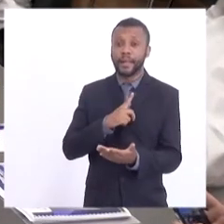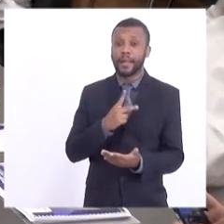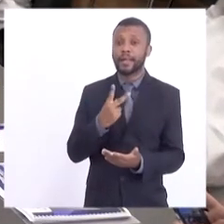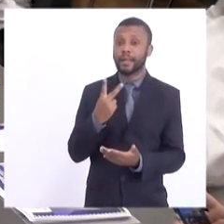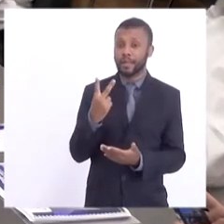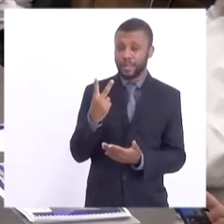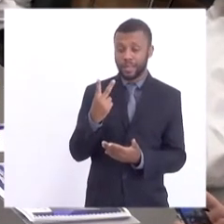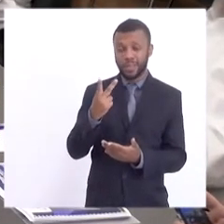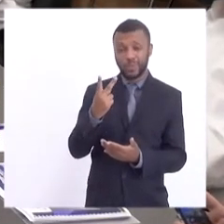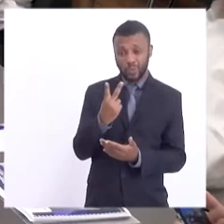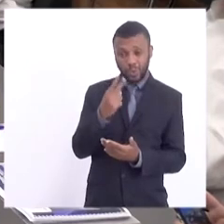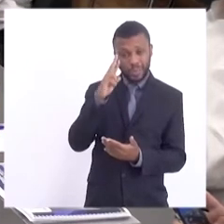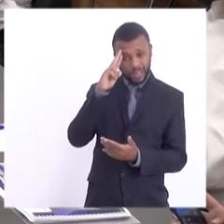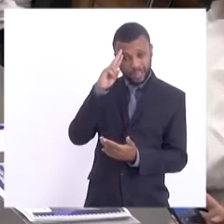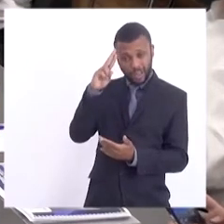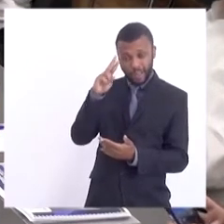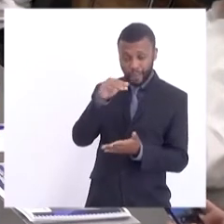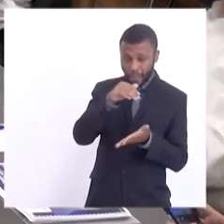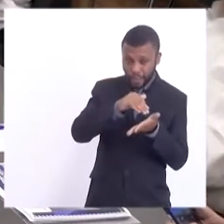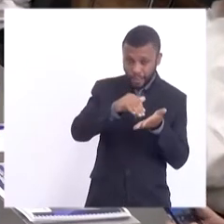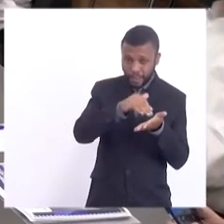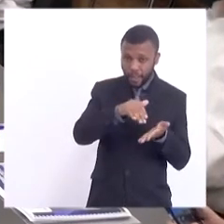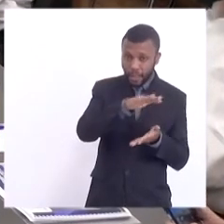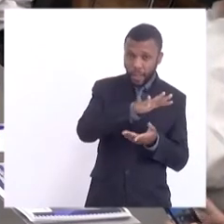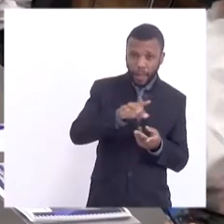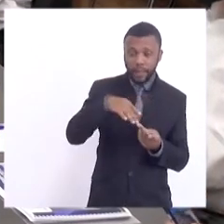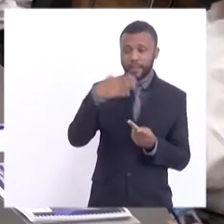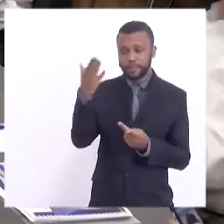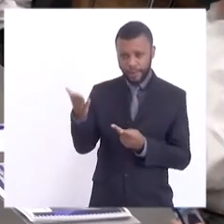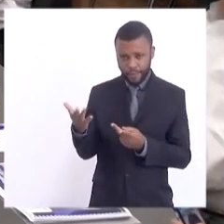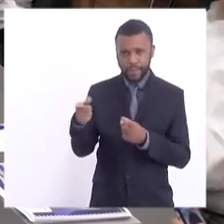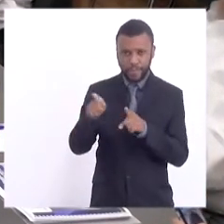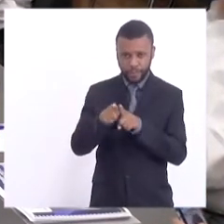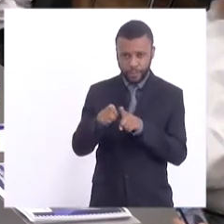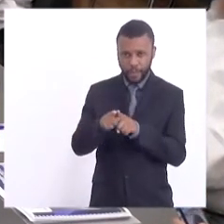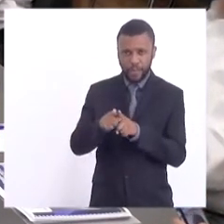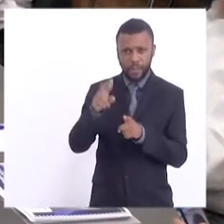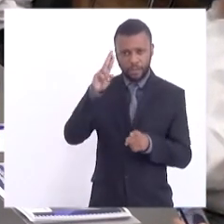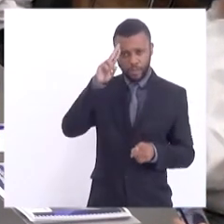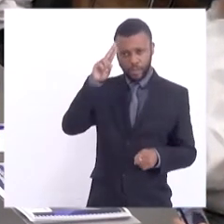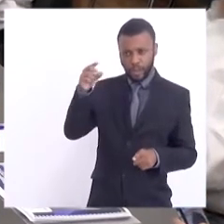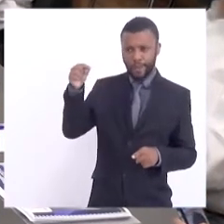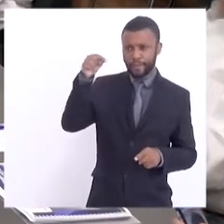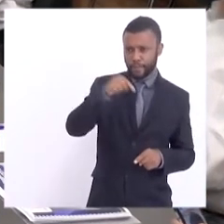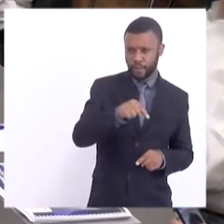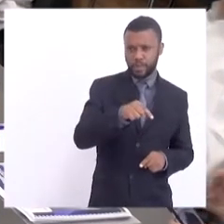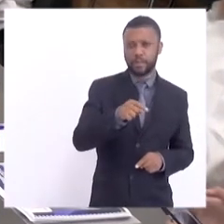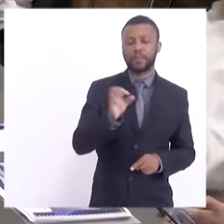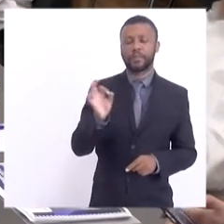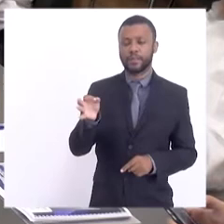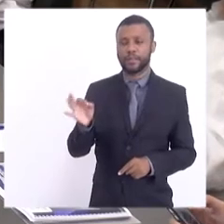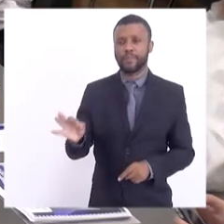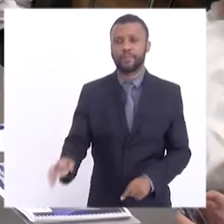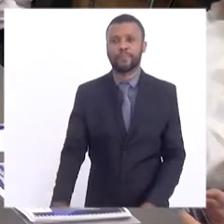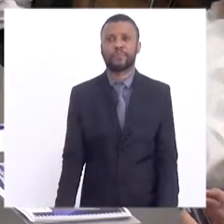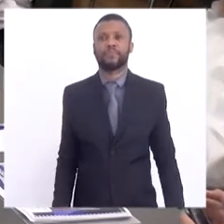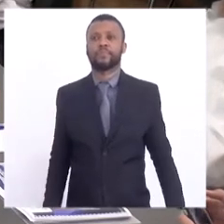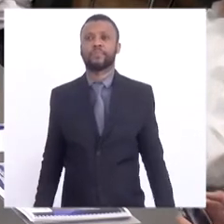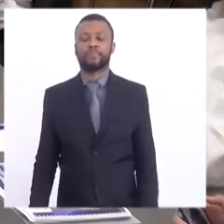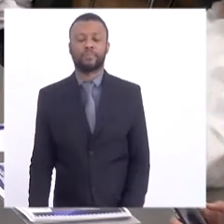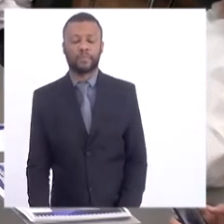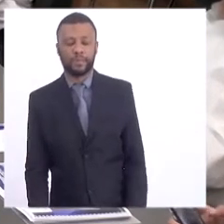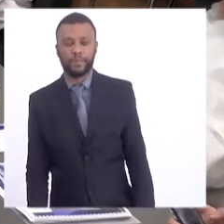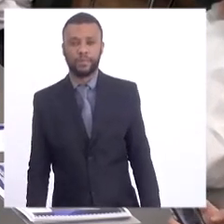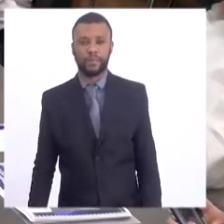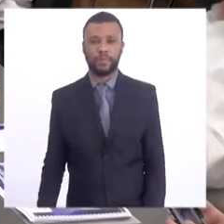subordinação ao secretário da área e ao acionar exatamente é só isso aqui